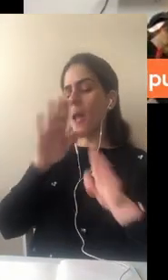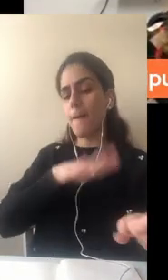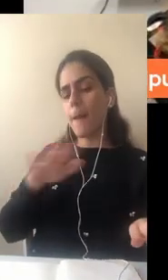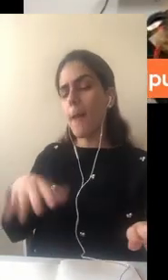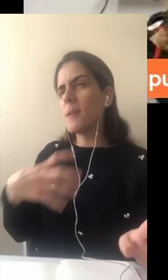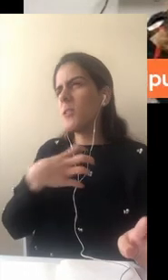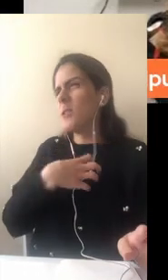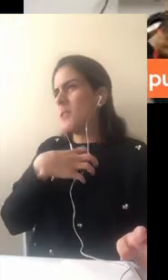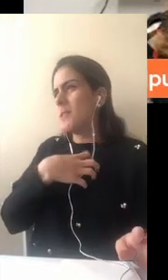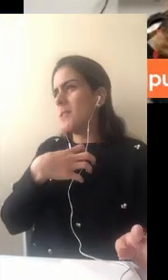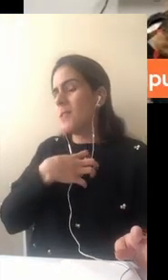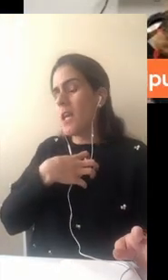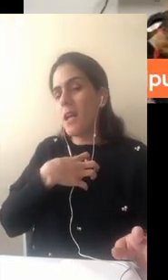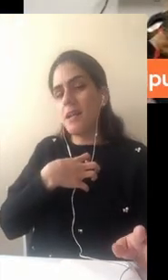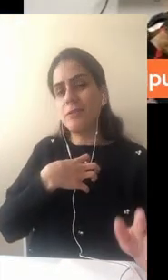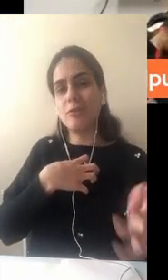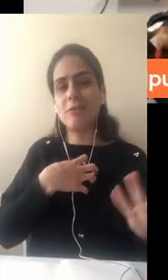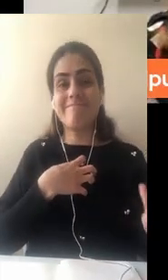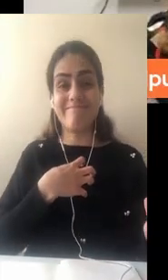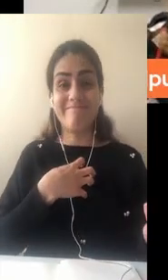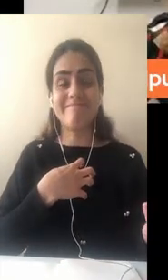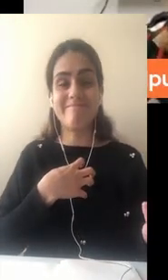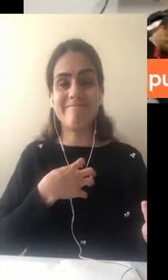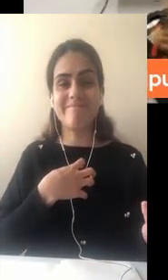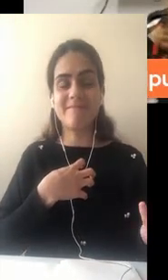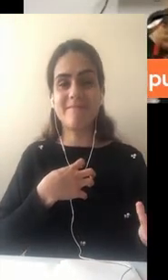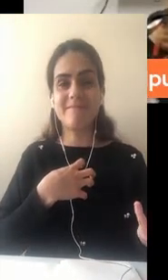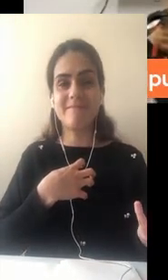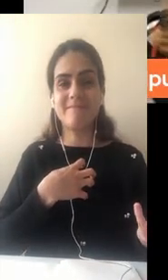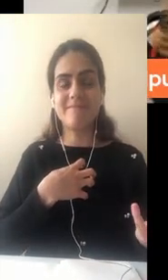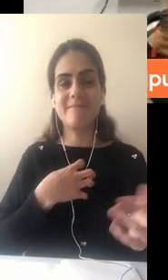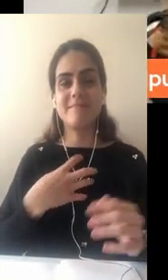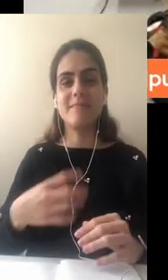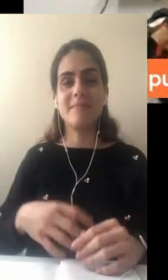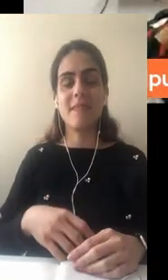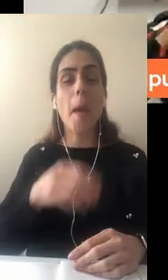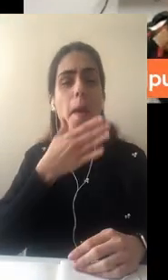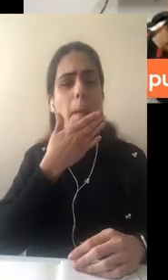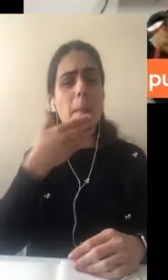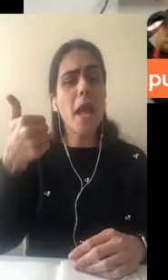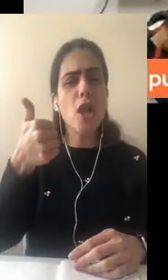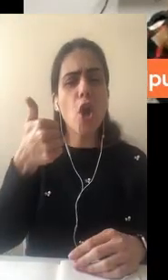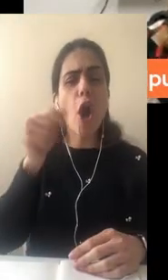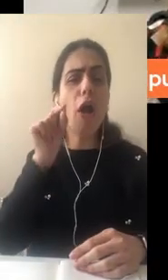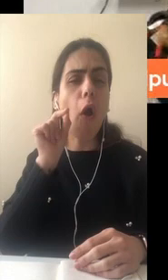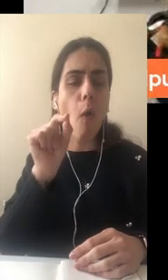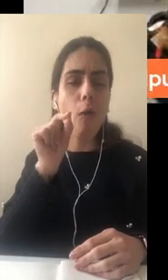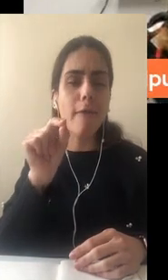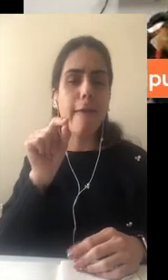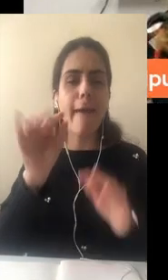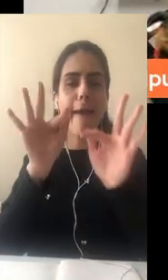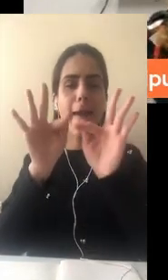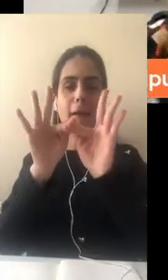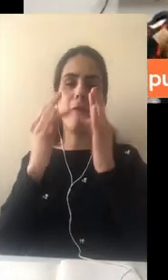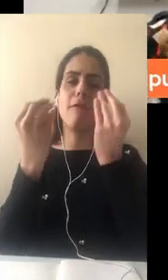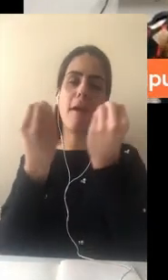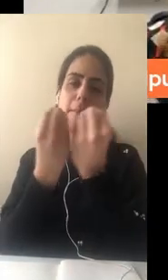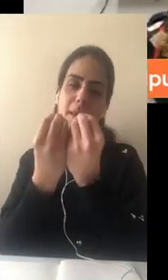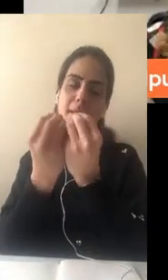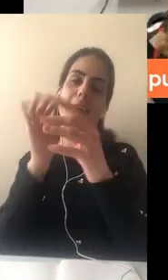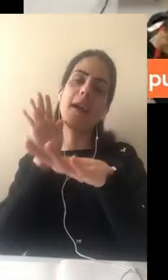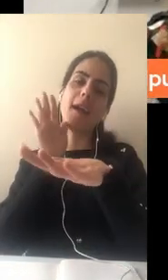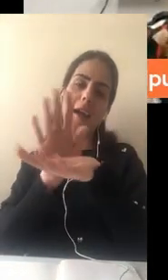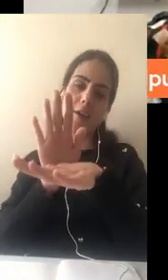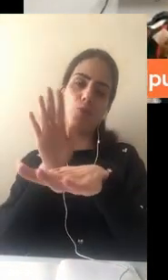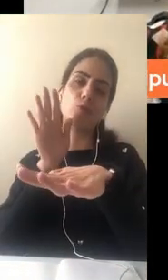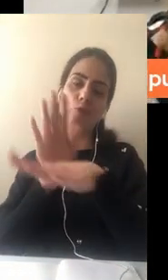dos colegas, da escola, do condomínio e tudo mais, nada supera esse apoio familiar,